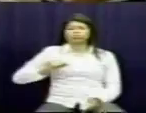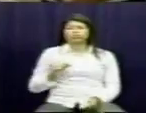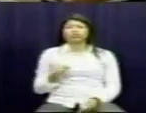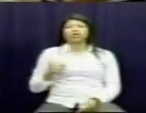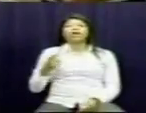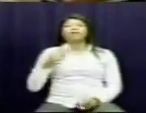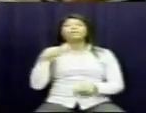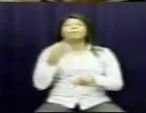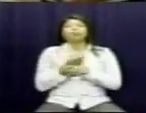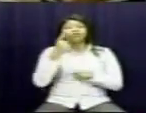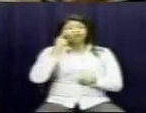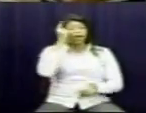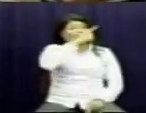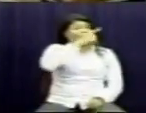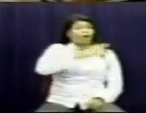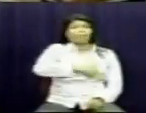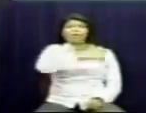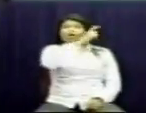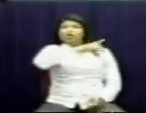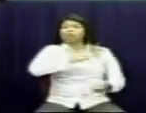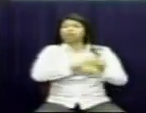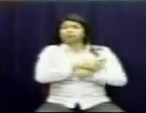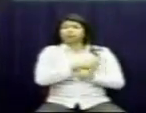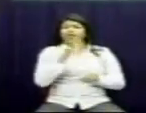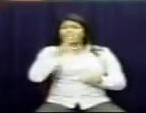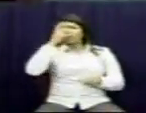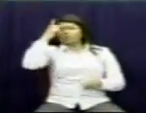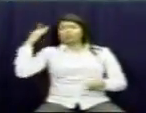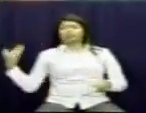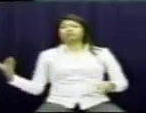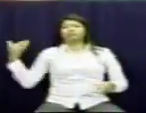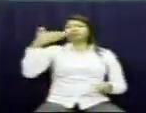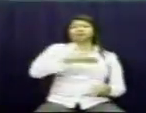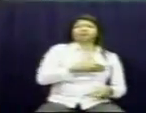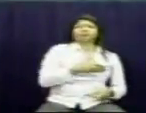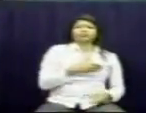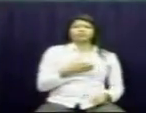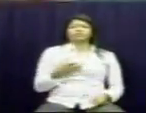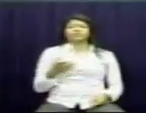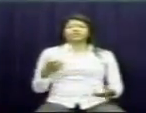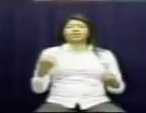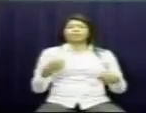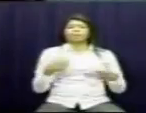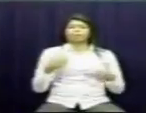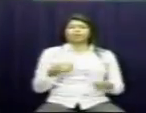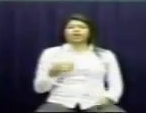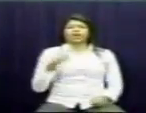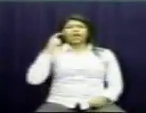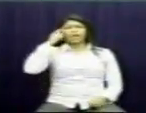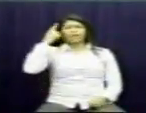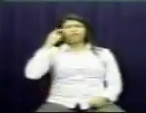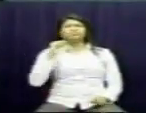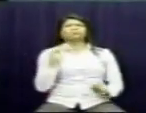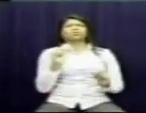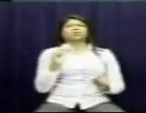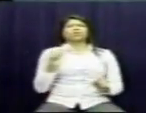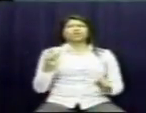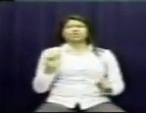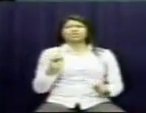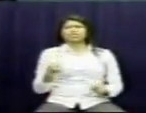o cidadão se formar nessa universidade, para ser médico no Brasil, ele tem que fazer o revalida.